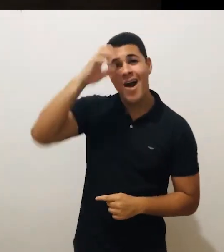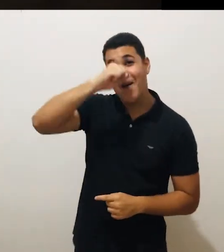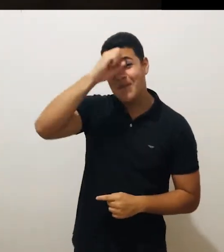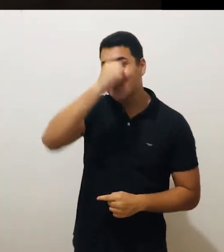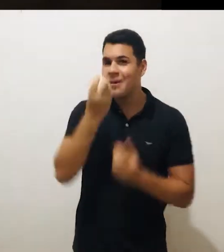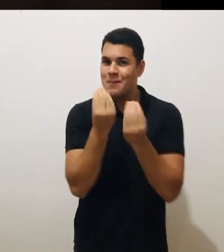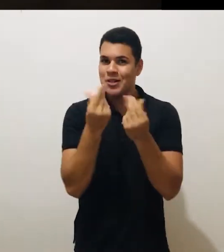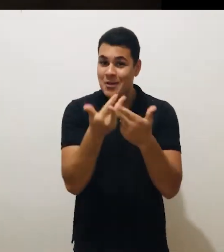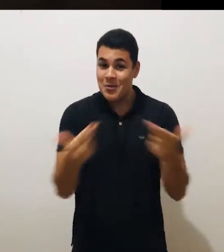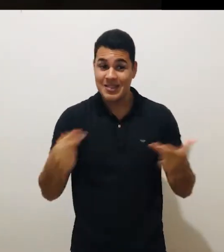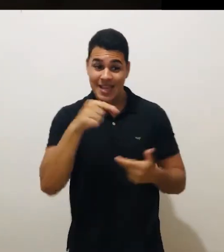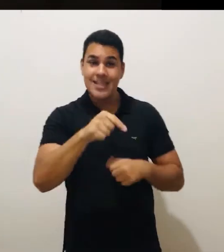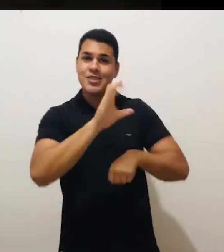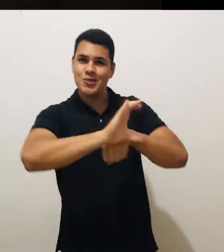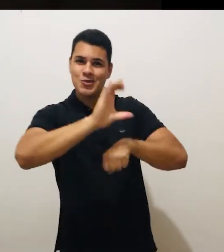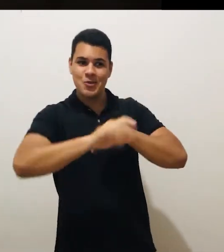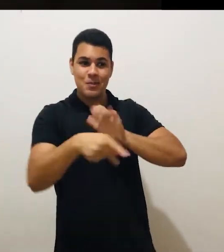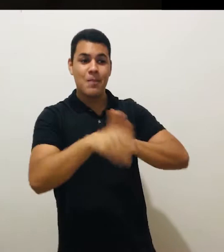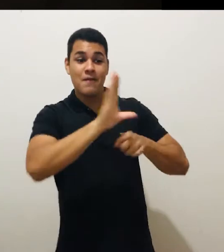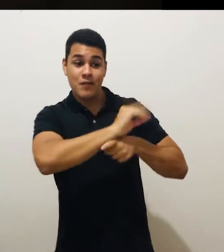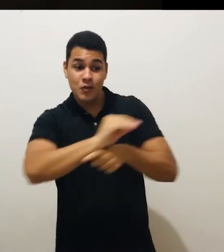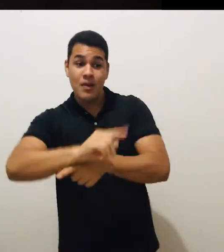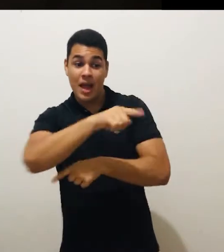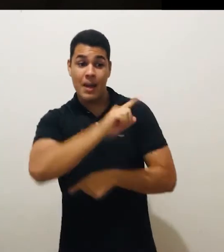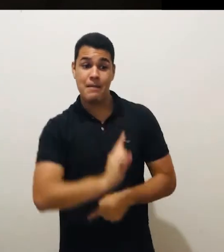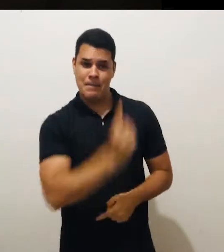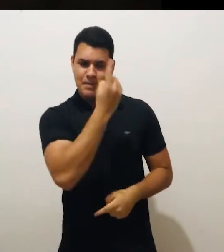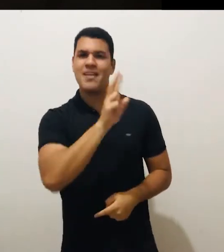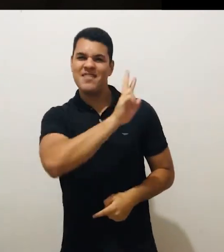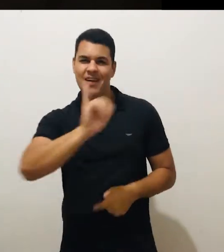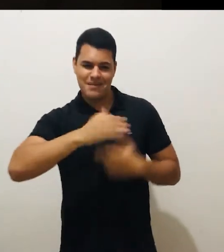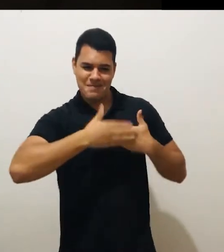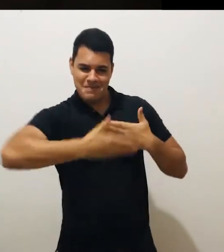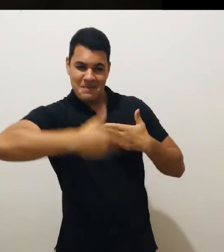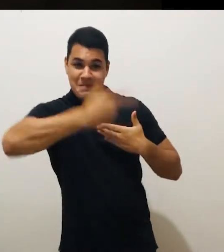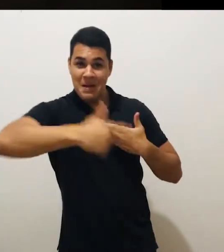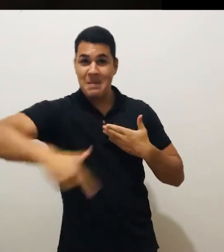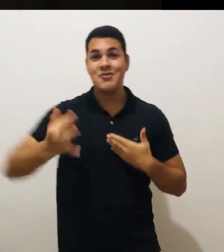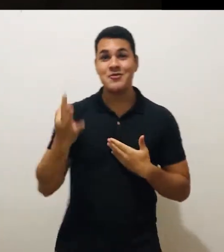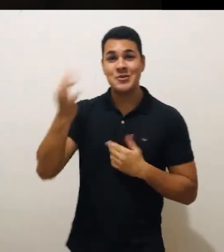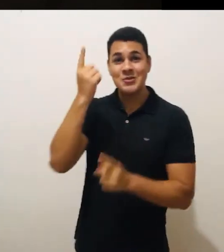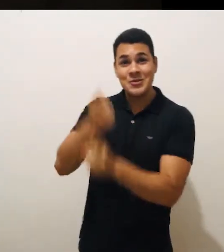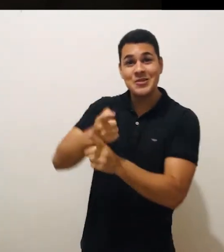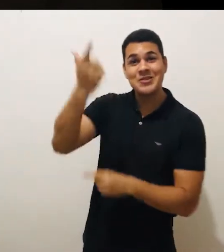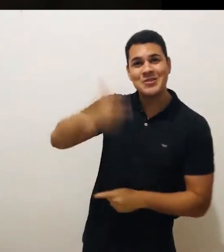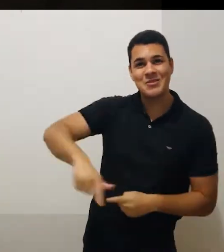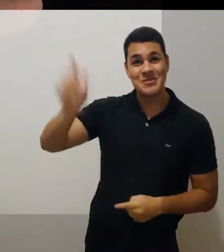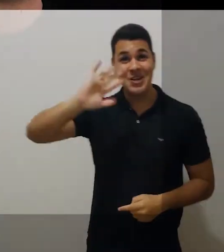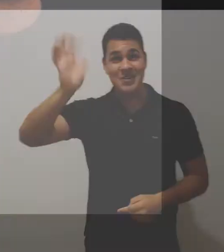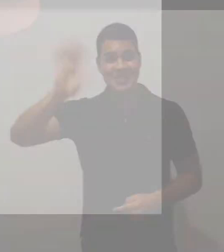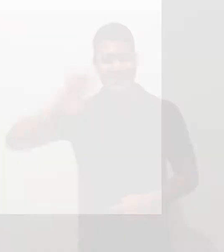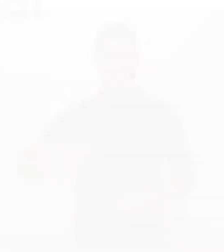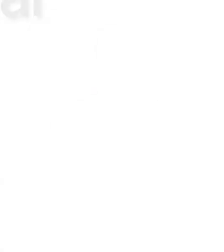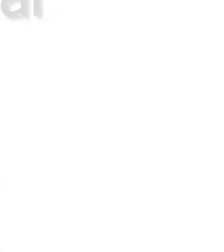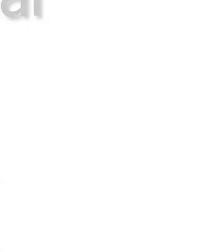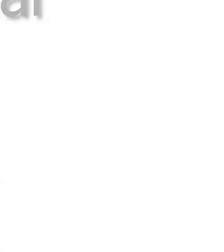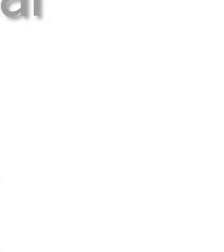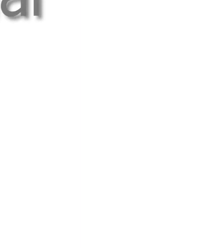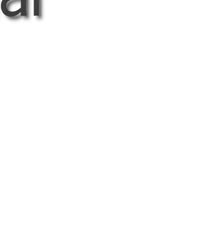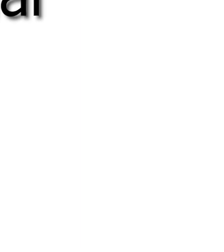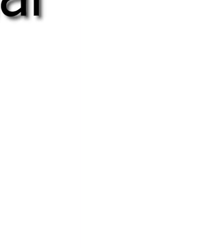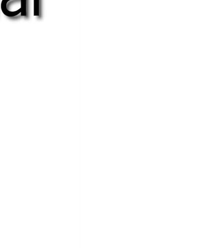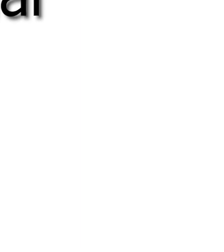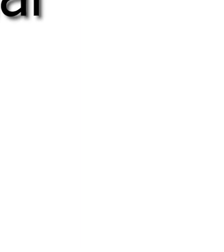pois vale mesmo a pena ver. Este curso de fotografia é uma primeira edição que esperamos repetir muito brevemente. Até já!